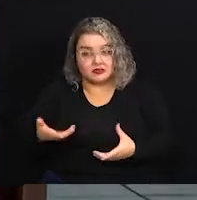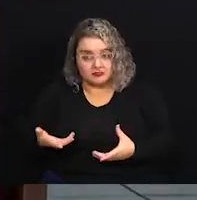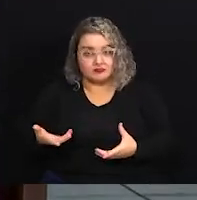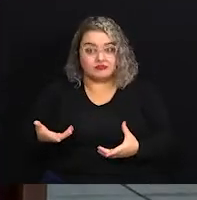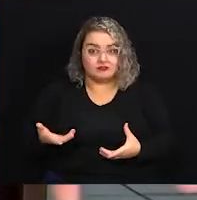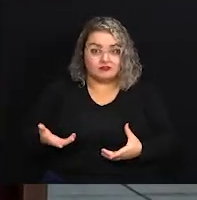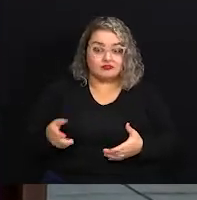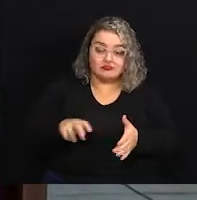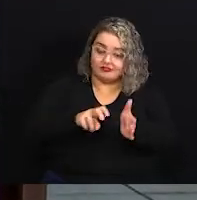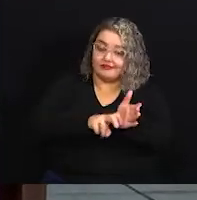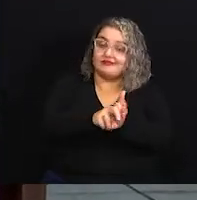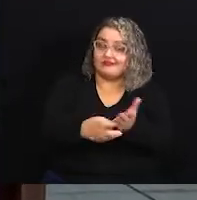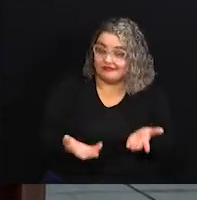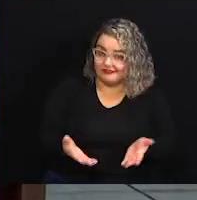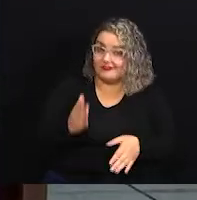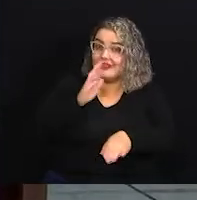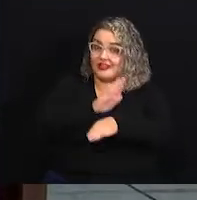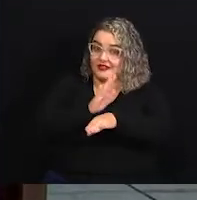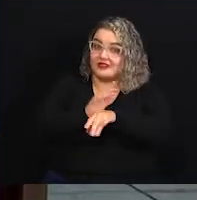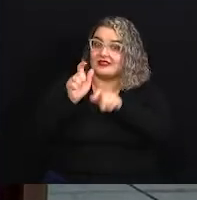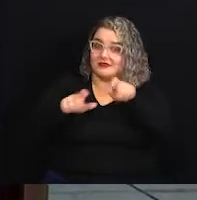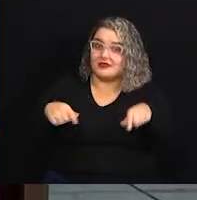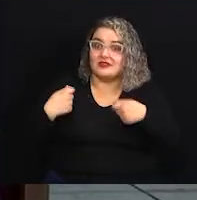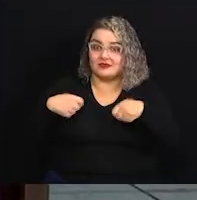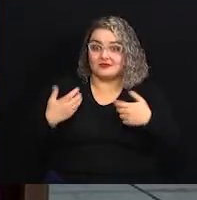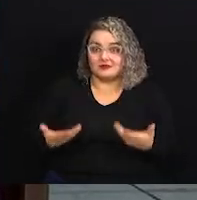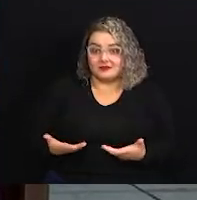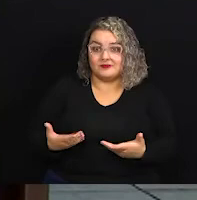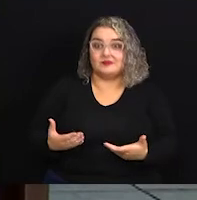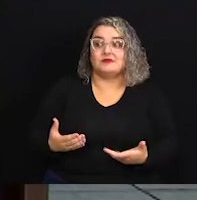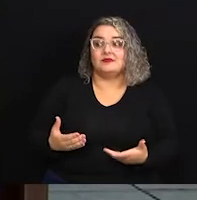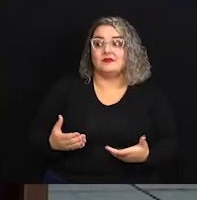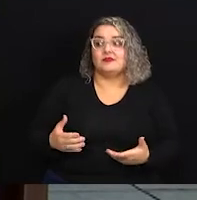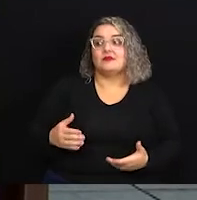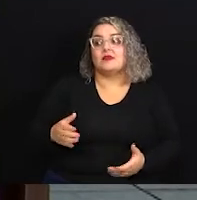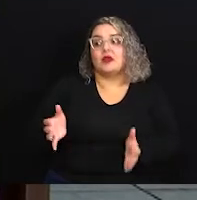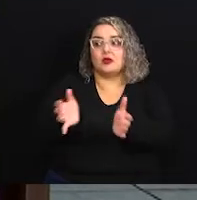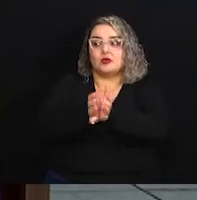lacres em uma cadeira de roda e ajudar quem necessita. Os